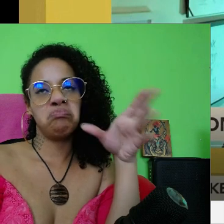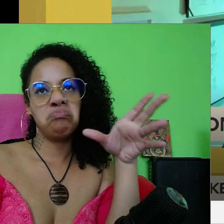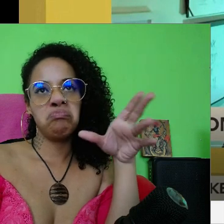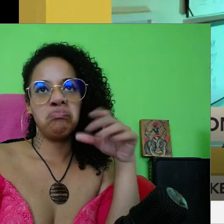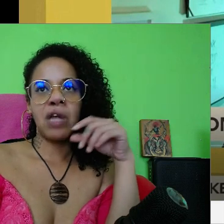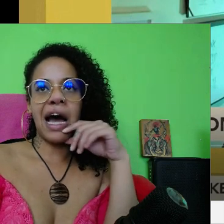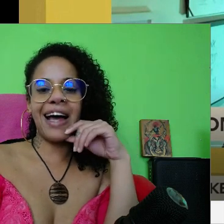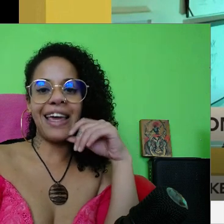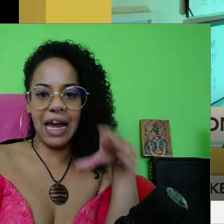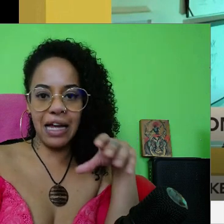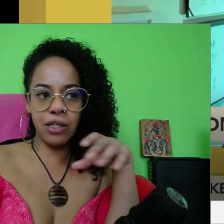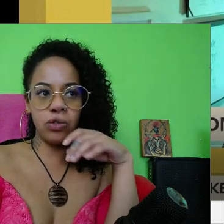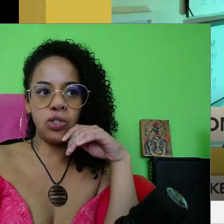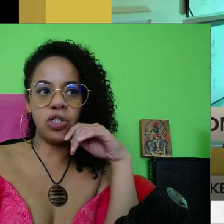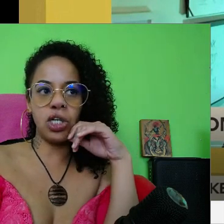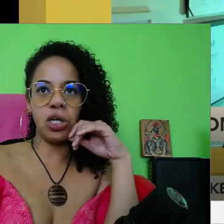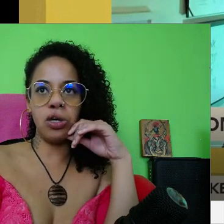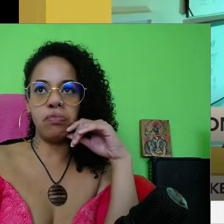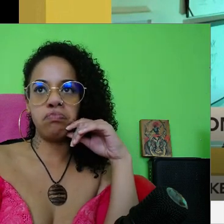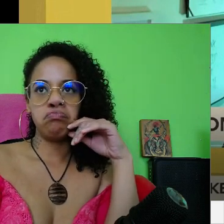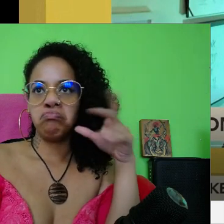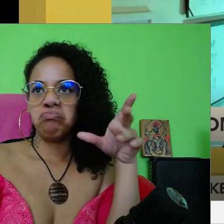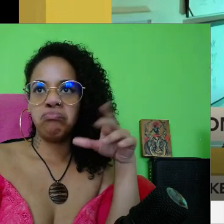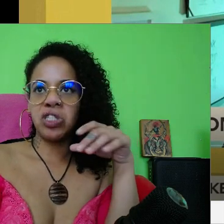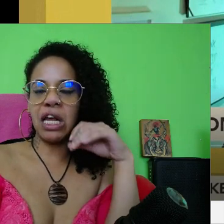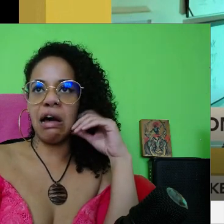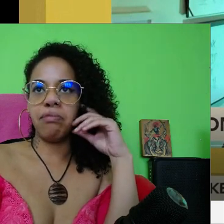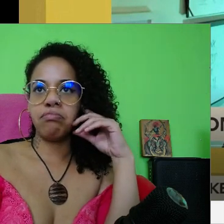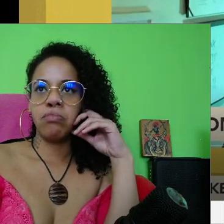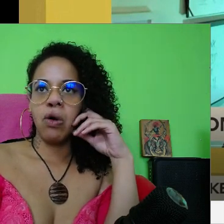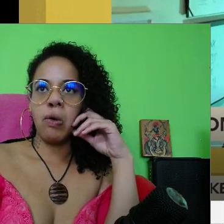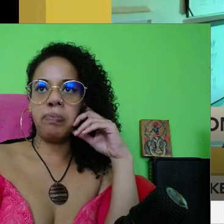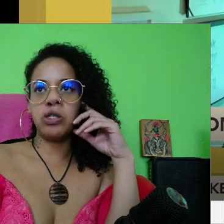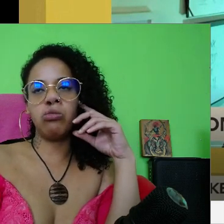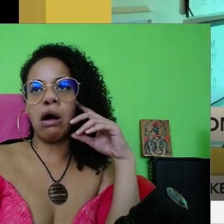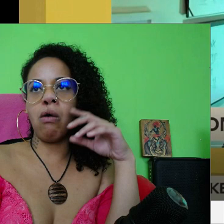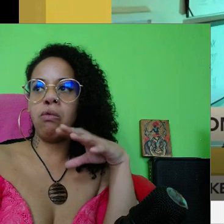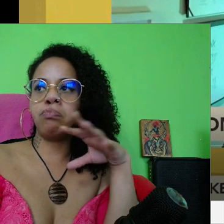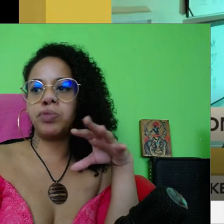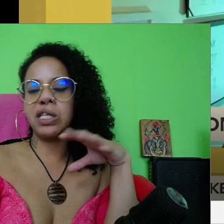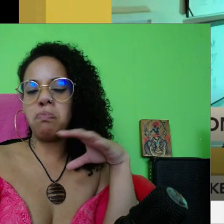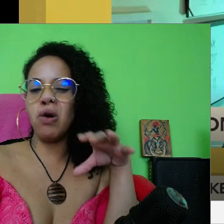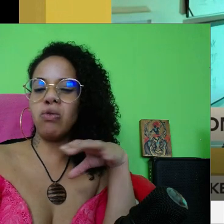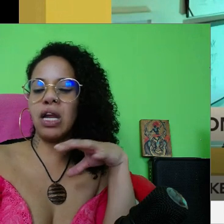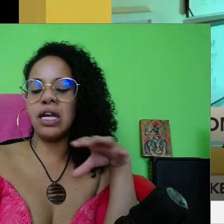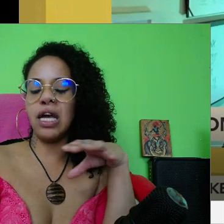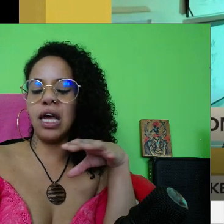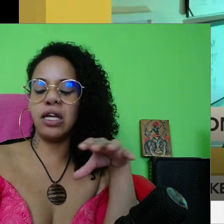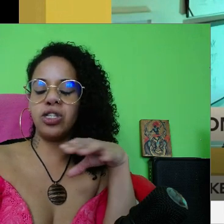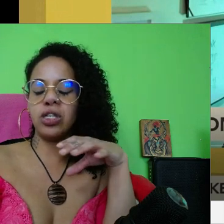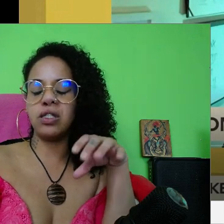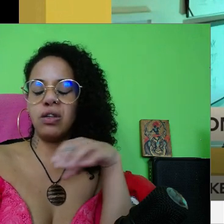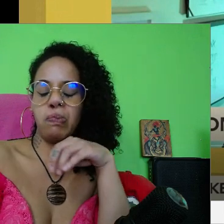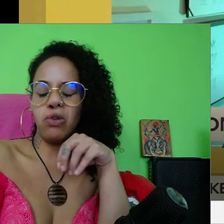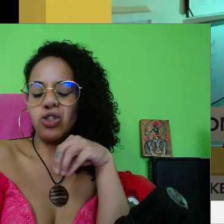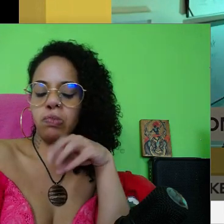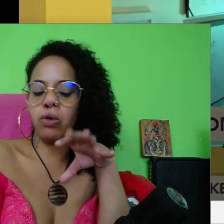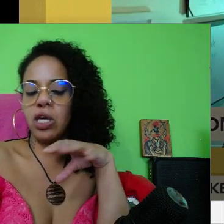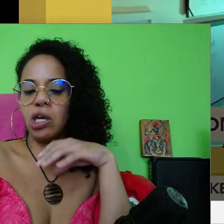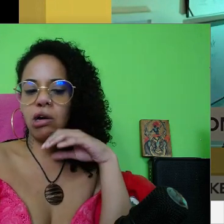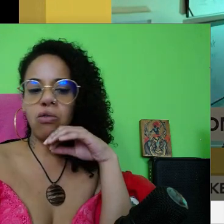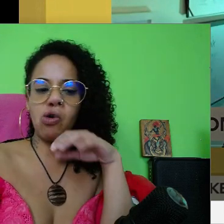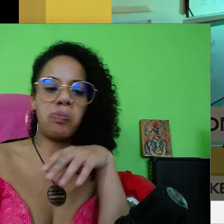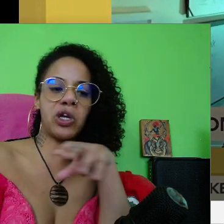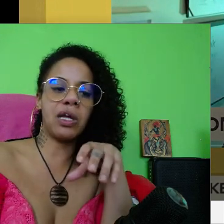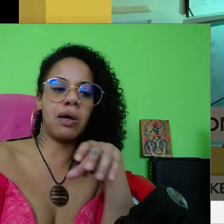que a relatos de sei lá o pessoal ser um pouco lente assim um pouco